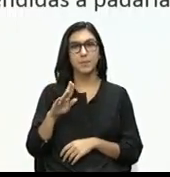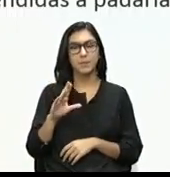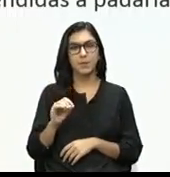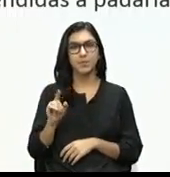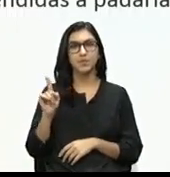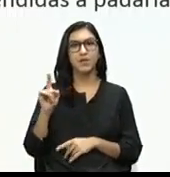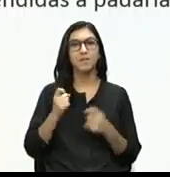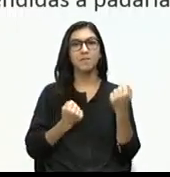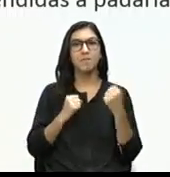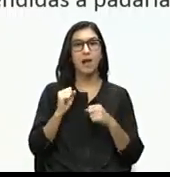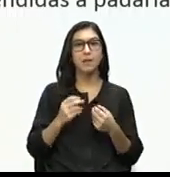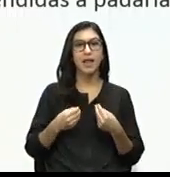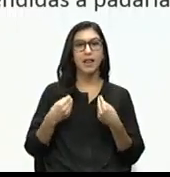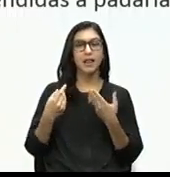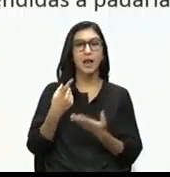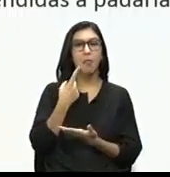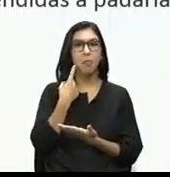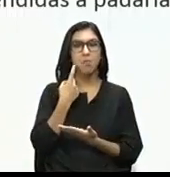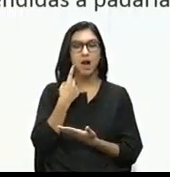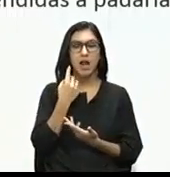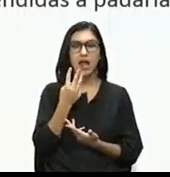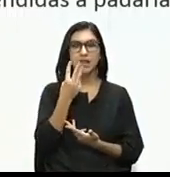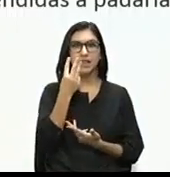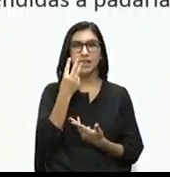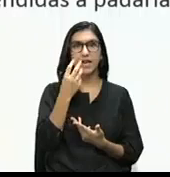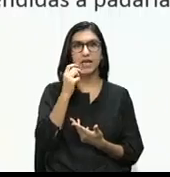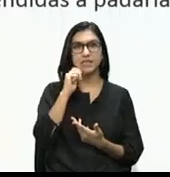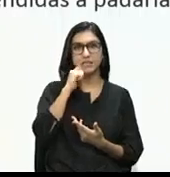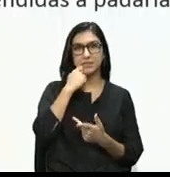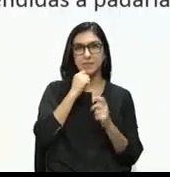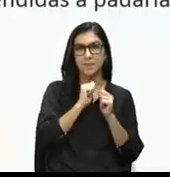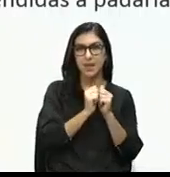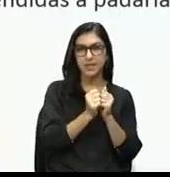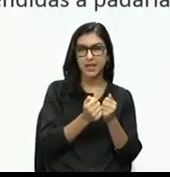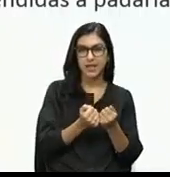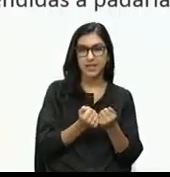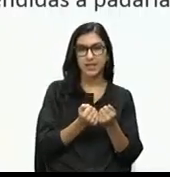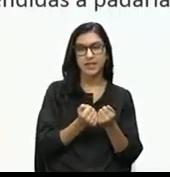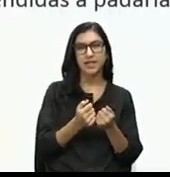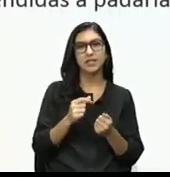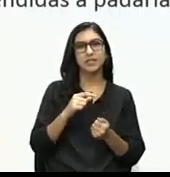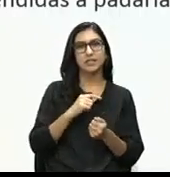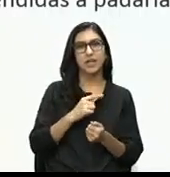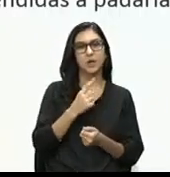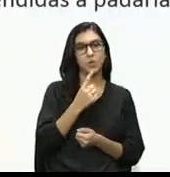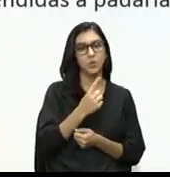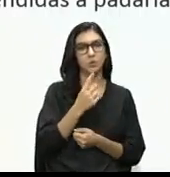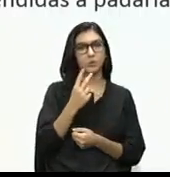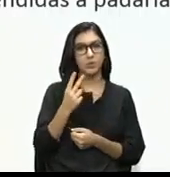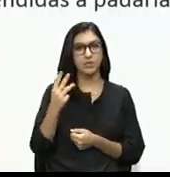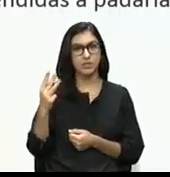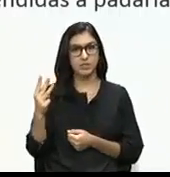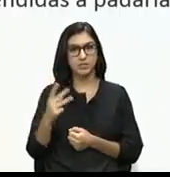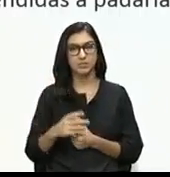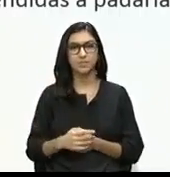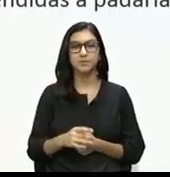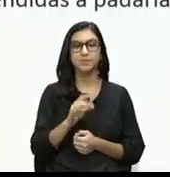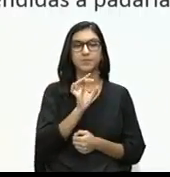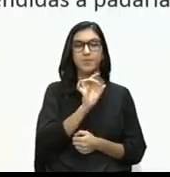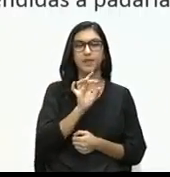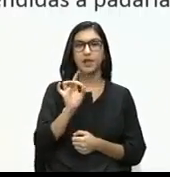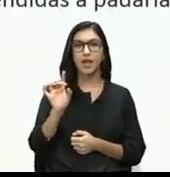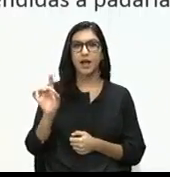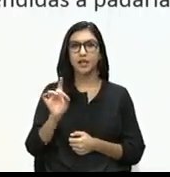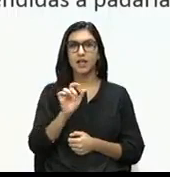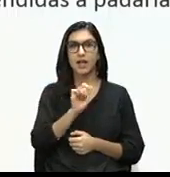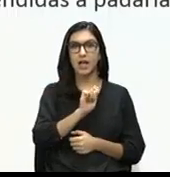Essa fábrica fornece balas a 3 padarias denominadas 1, 2 e 3. Cada elemento